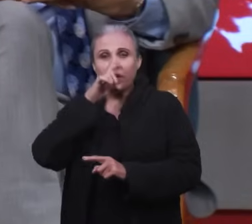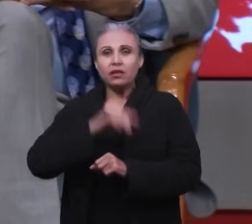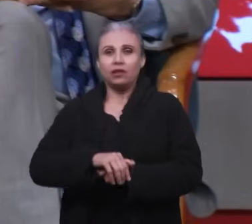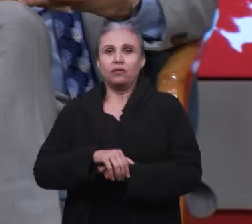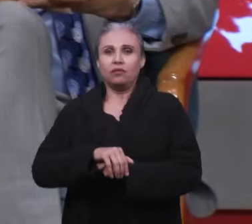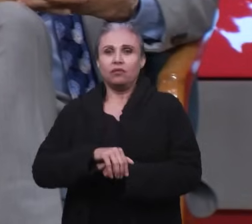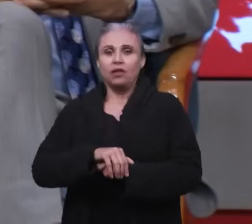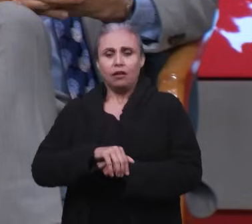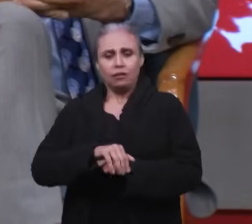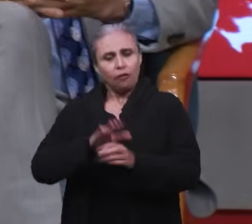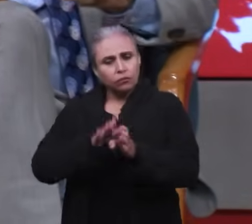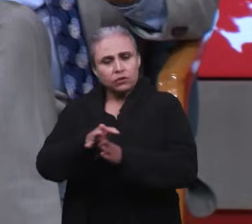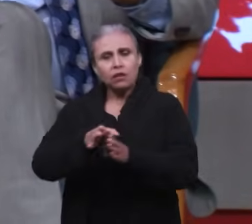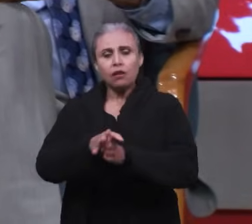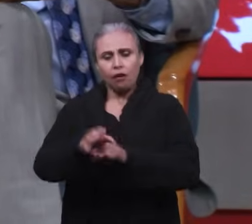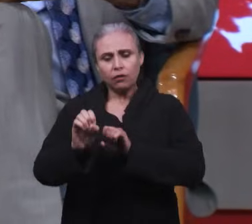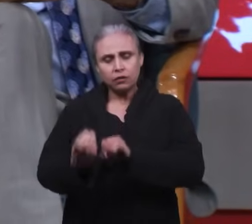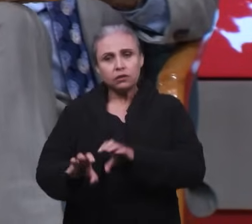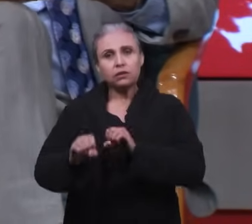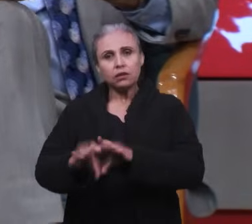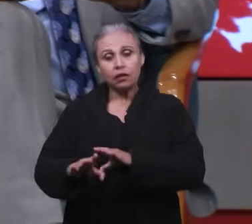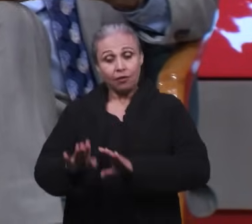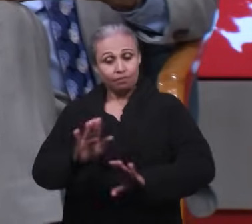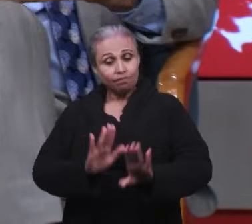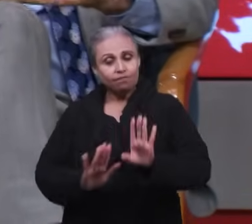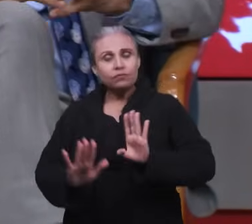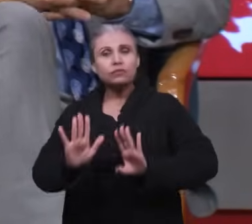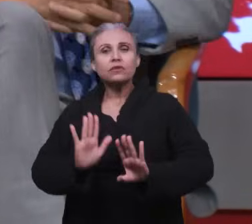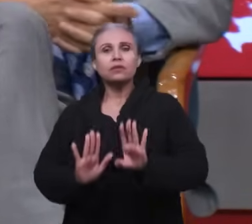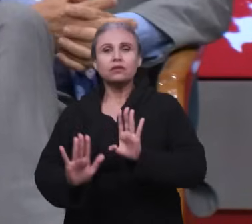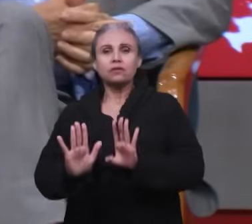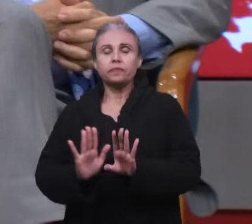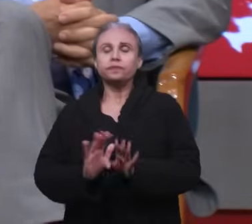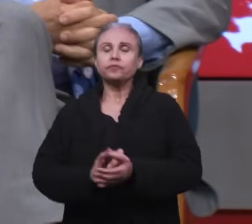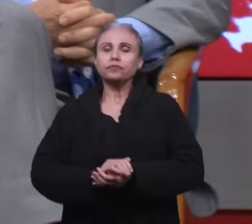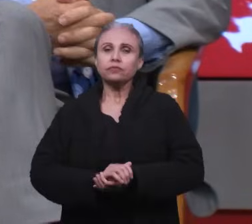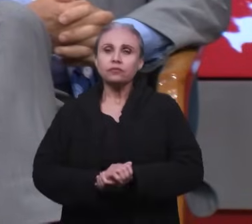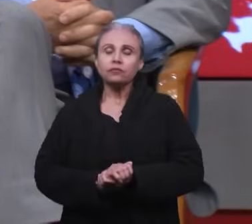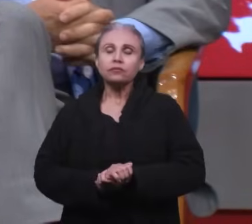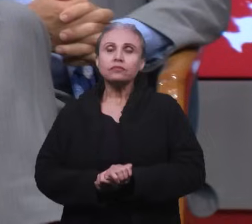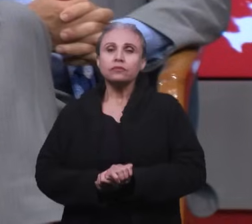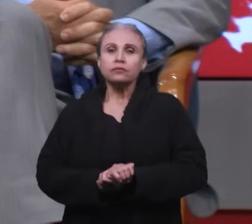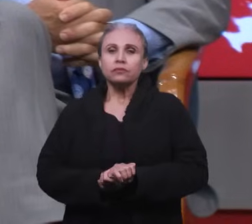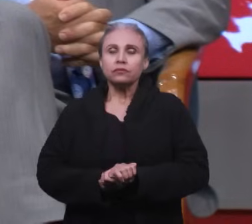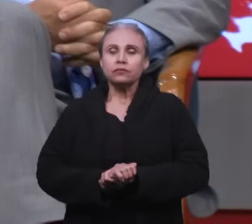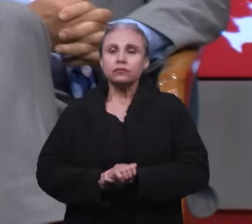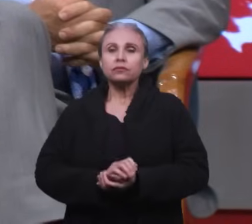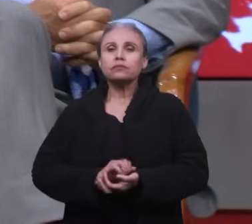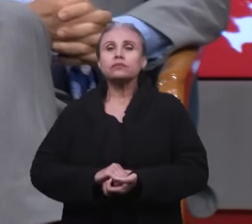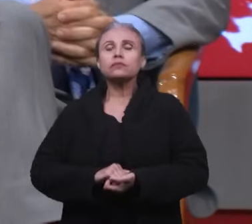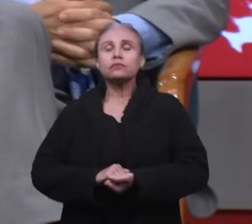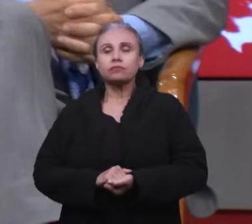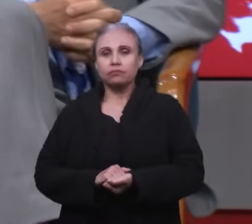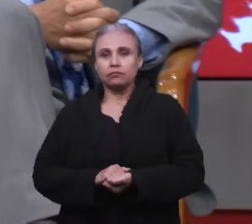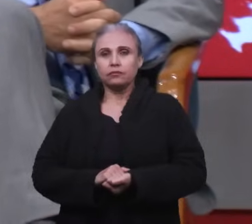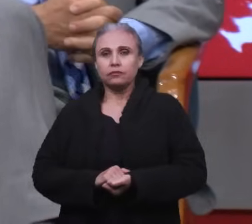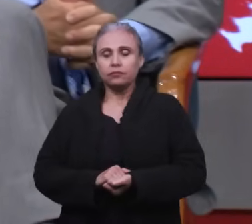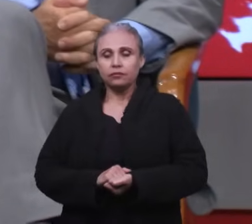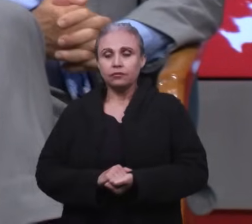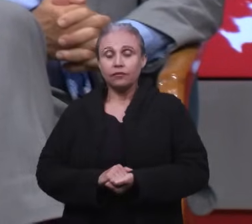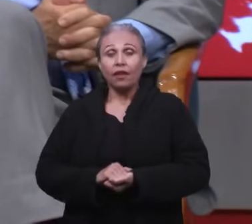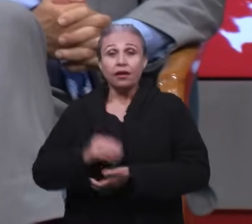Esse perigo, ele está exortando a igreja, ensinando a igreja a ter cuidado com isso. Meus irmãos,